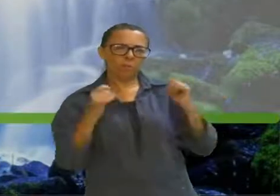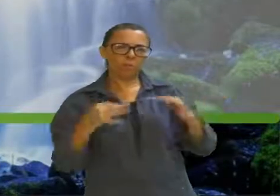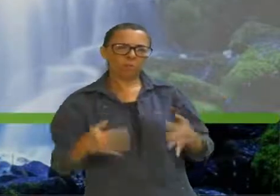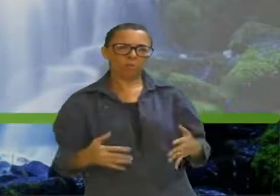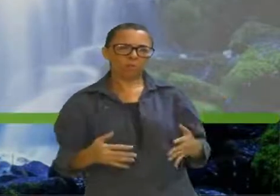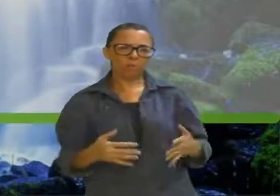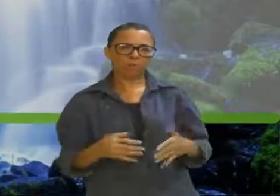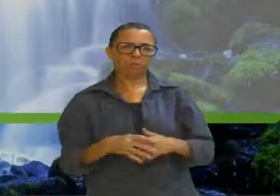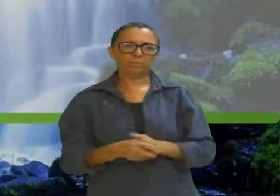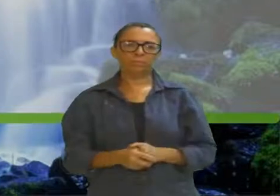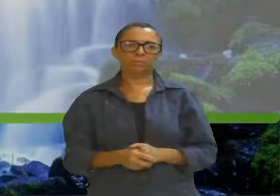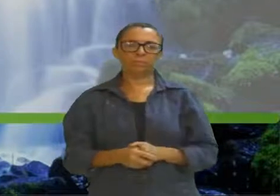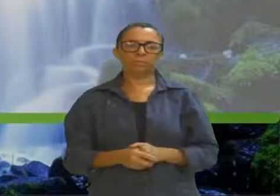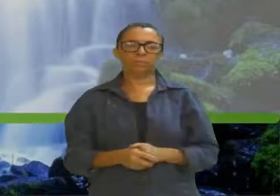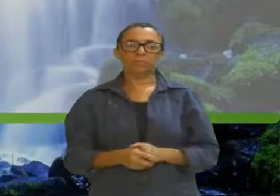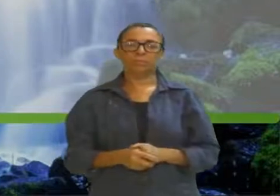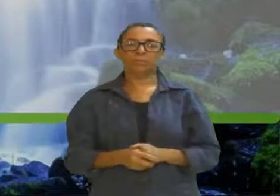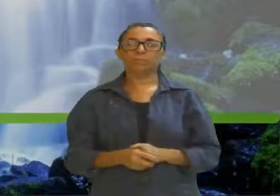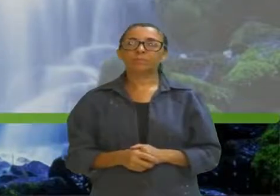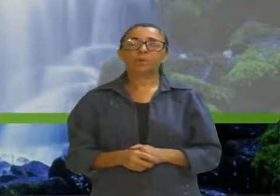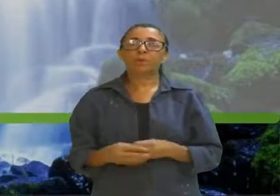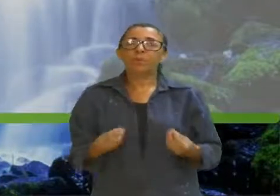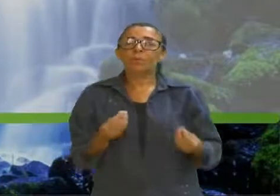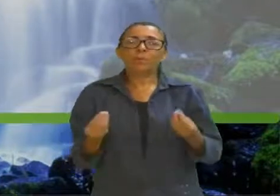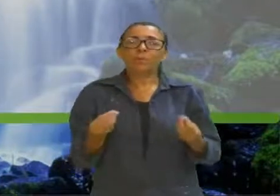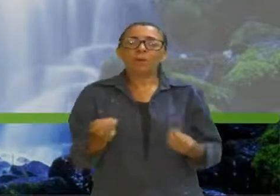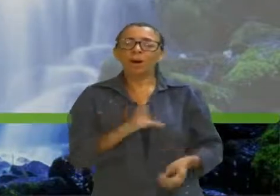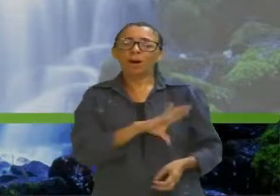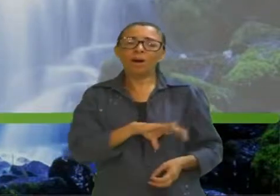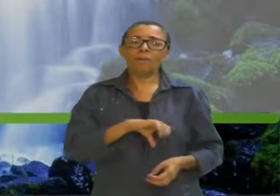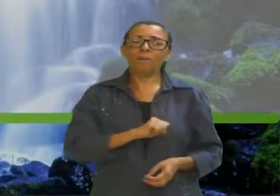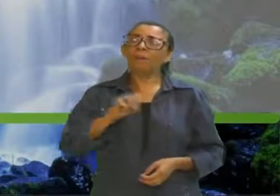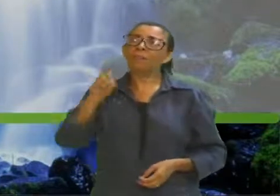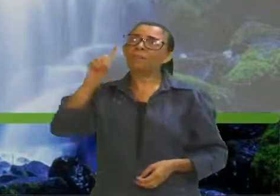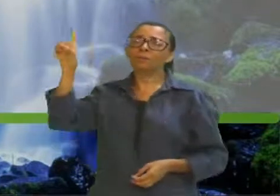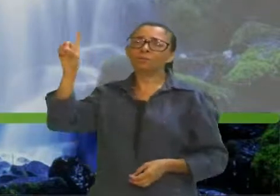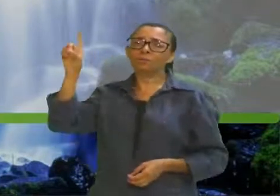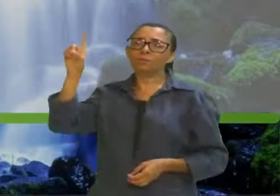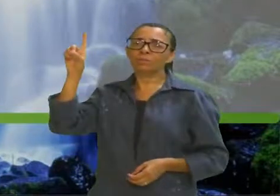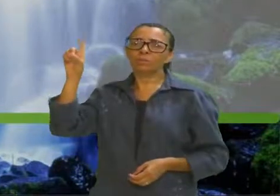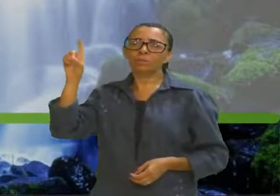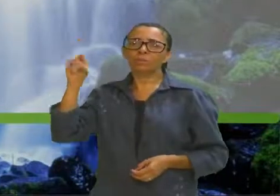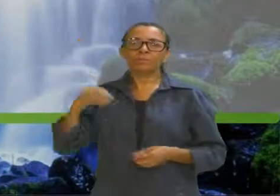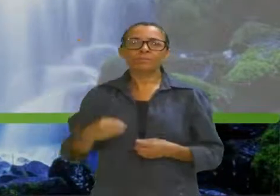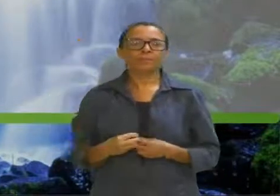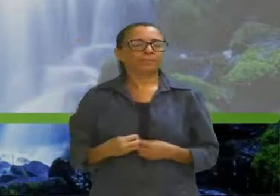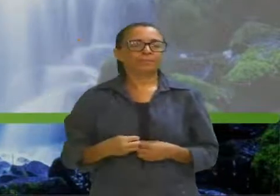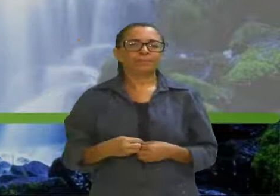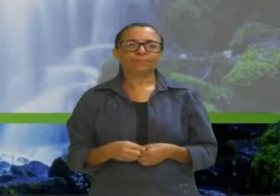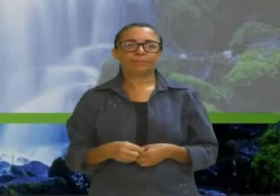Então, para eu amar a Deus, eu tenho que seguir a vontade do Pai e realizar aquilo